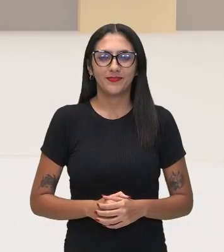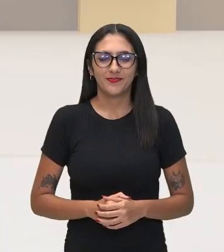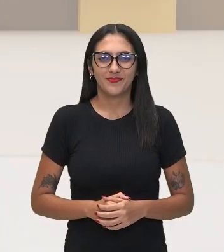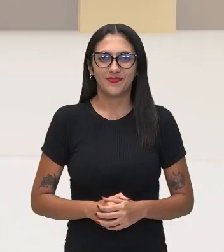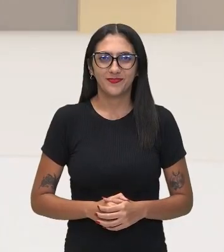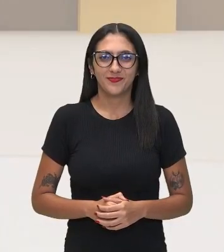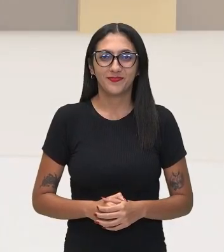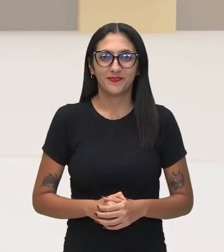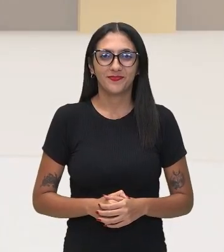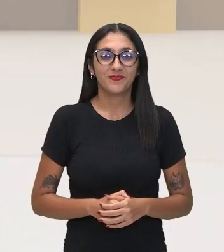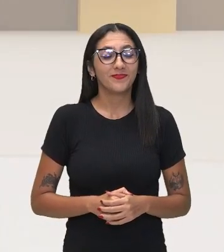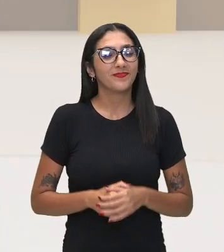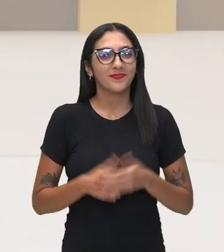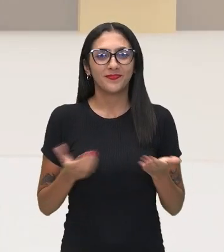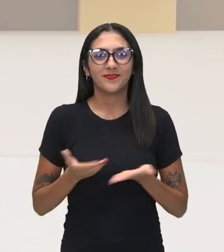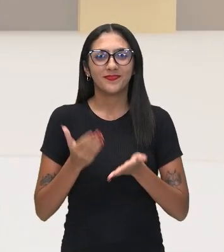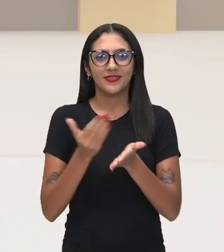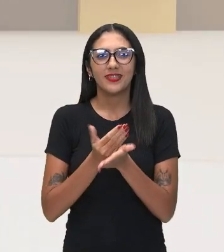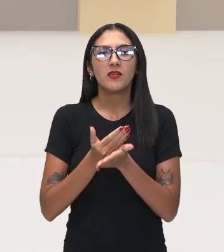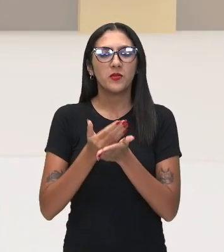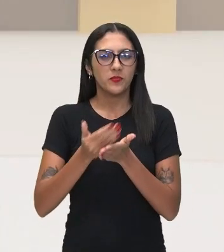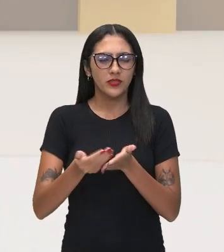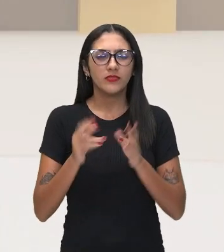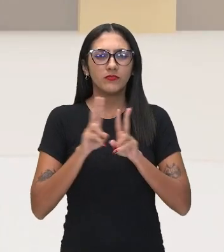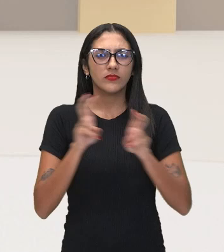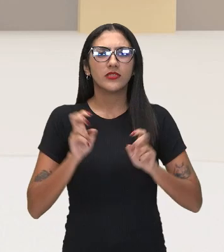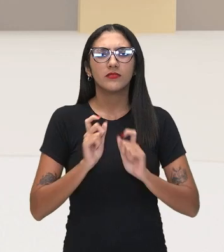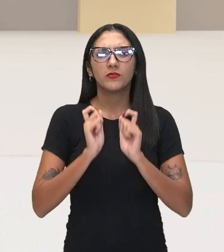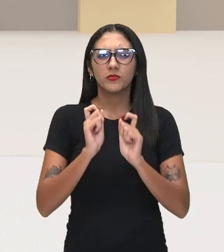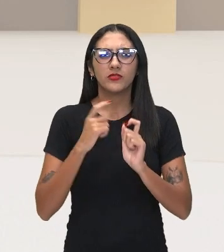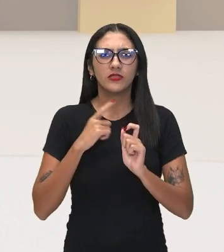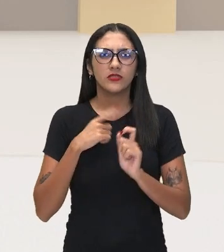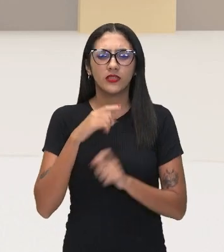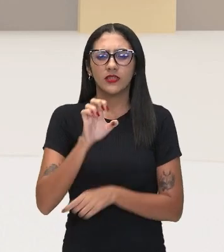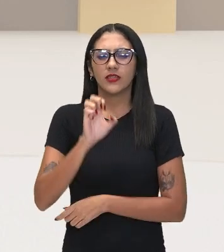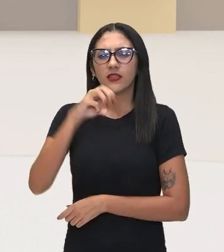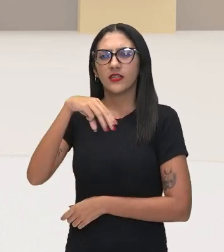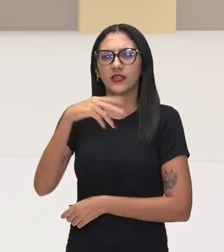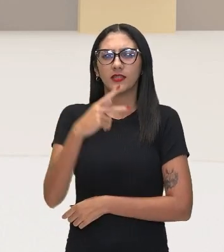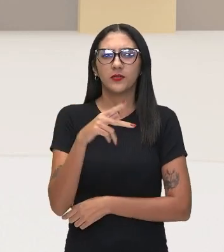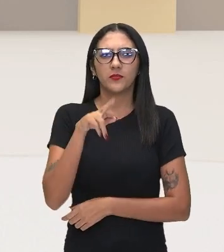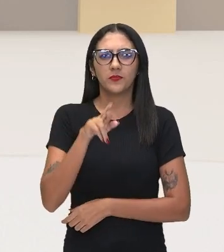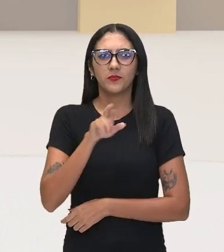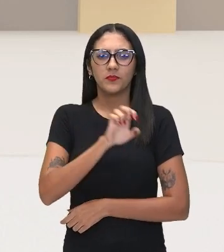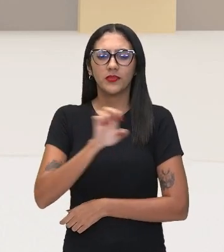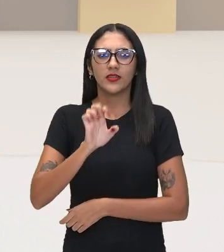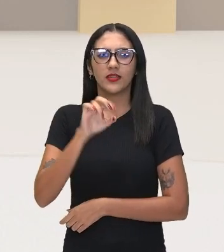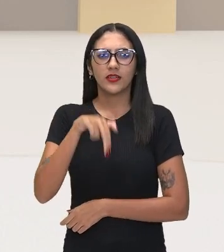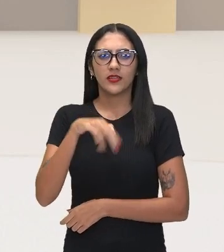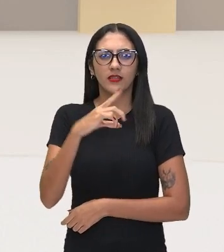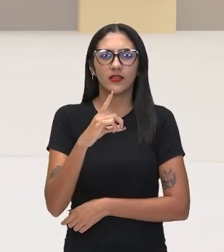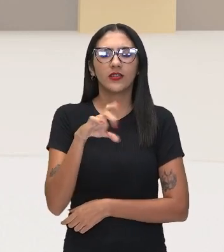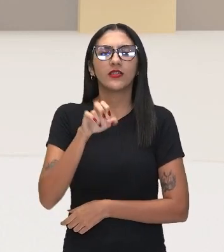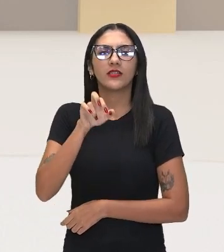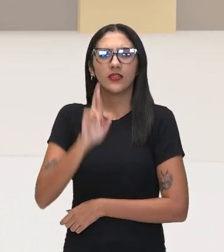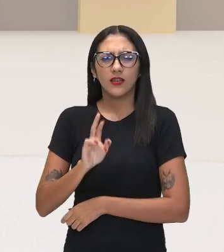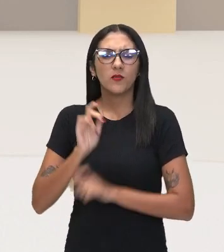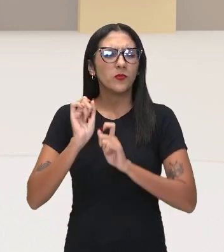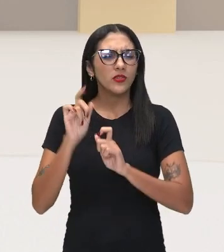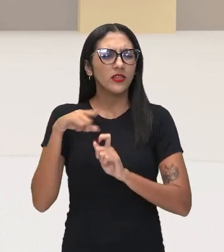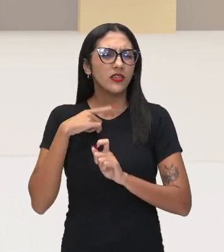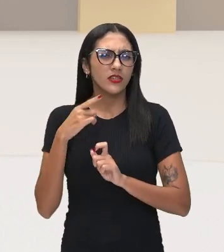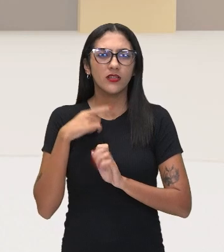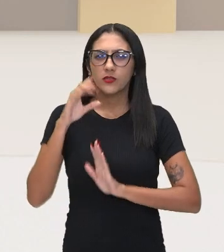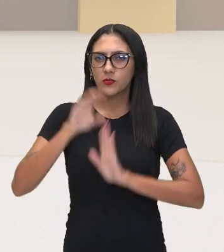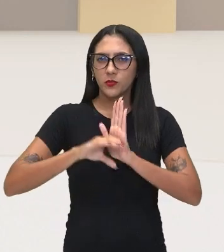Então, nós vamos começar falando sobre empreender. E a gente precisa de uma definição, né, Rodrigo? O que é